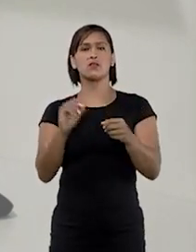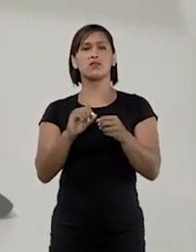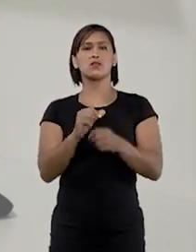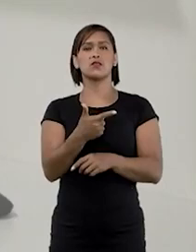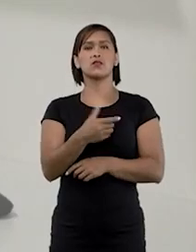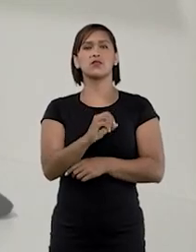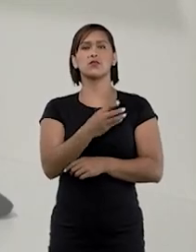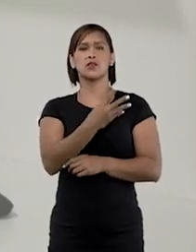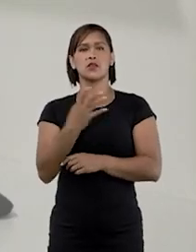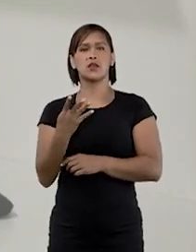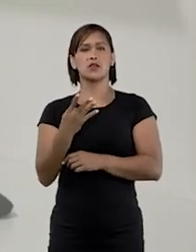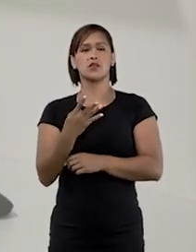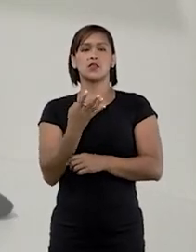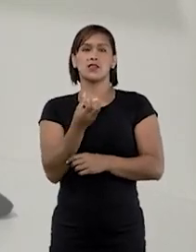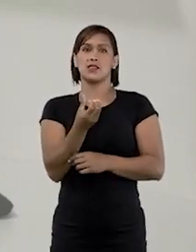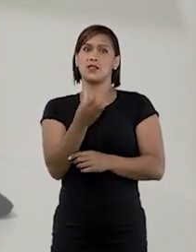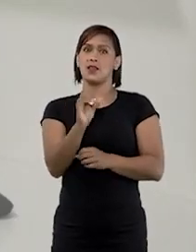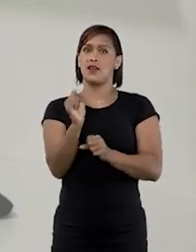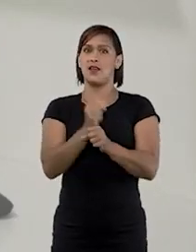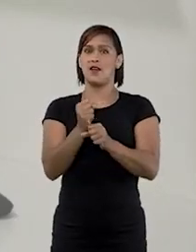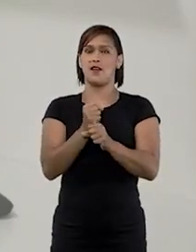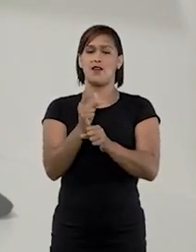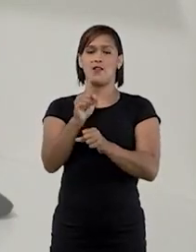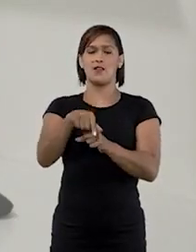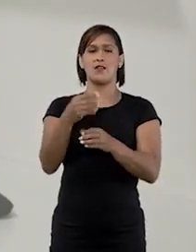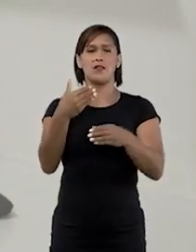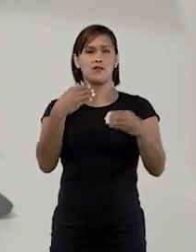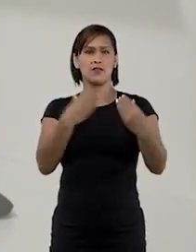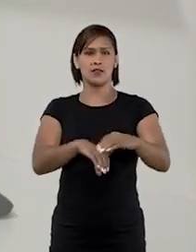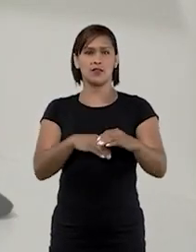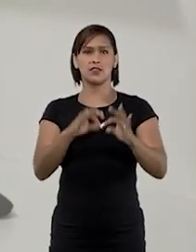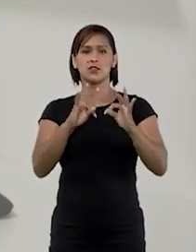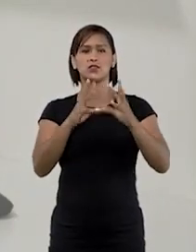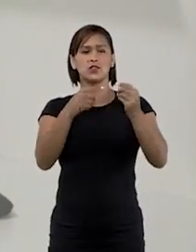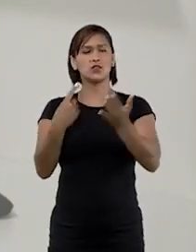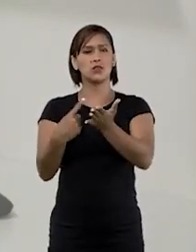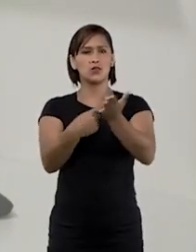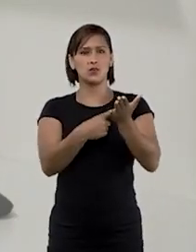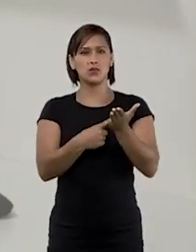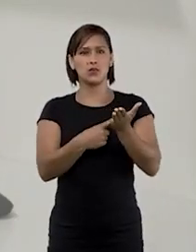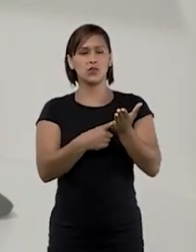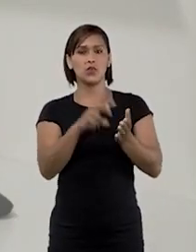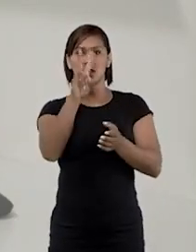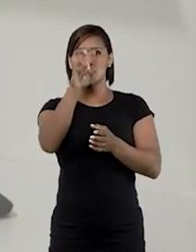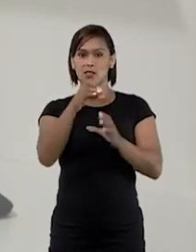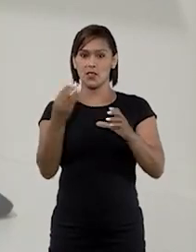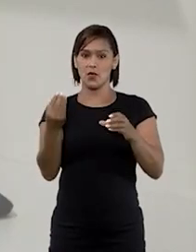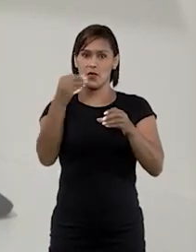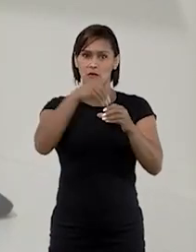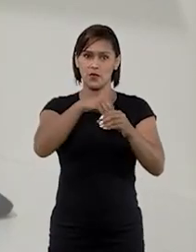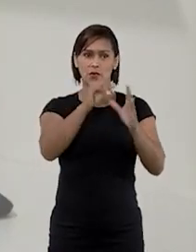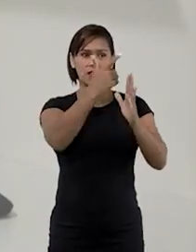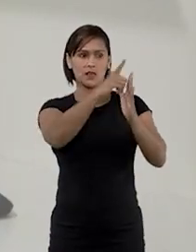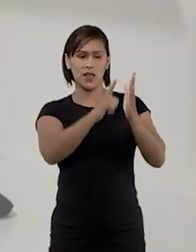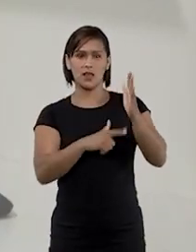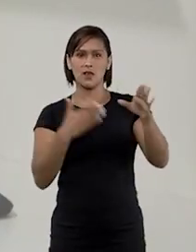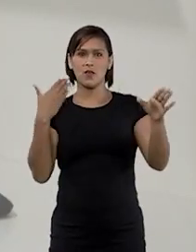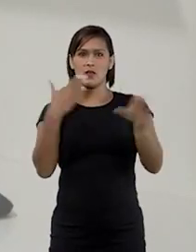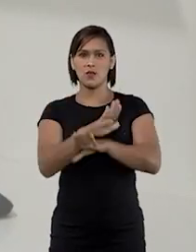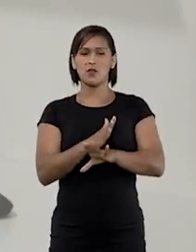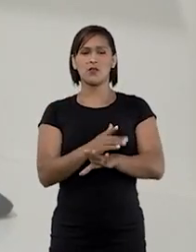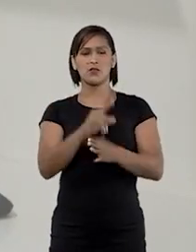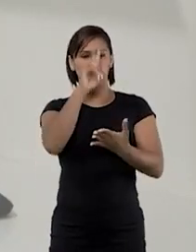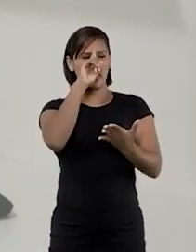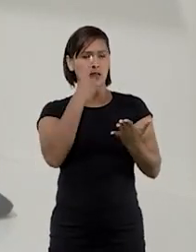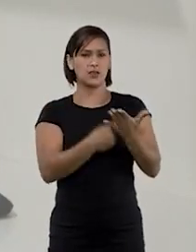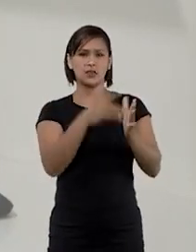realizado em 2014 e com 60 vagas ao todo de acordo com o processo cinco candidatos foram incluídos na lista dos